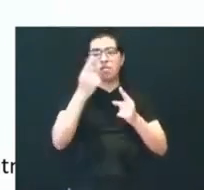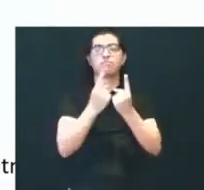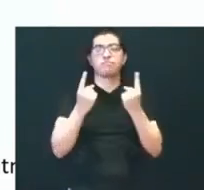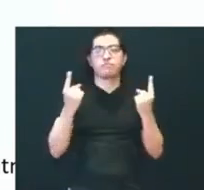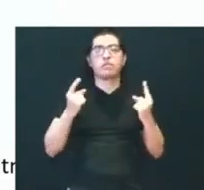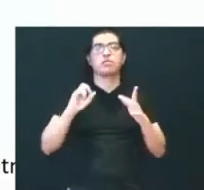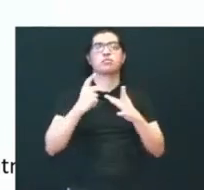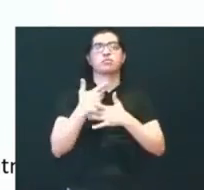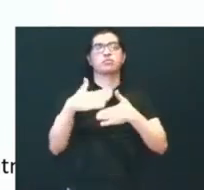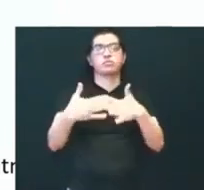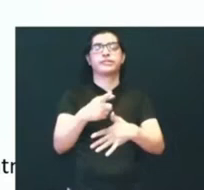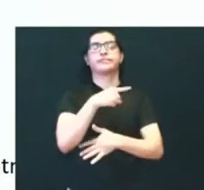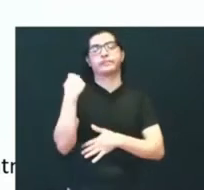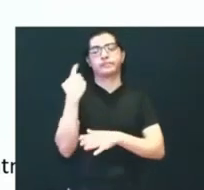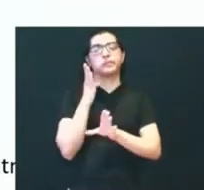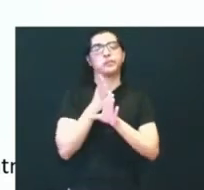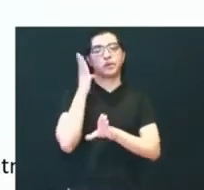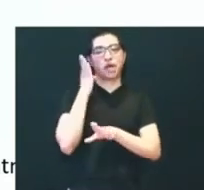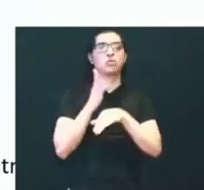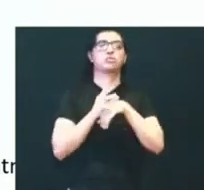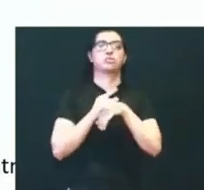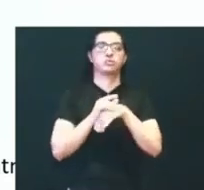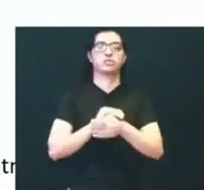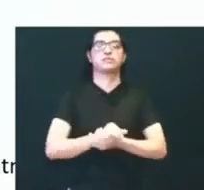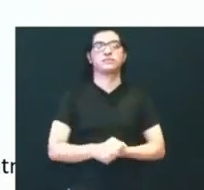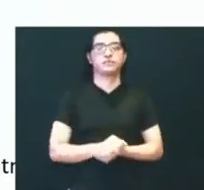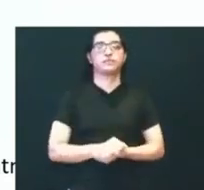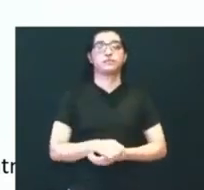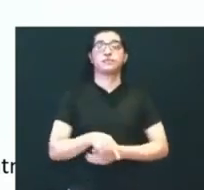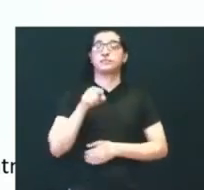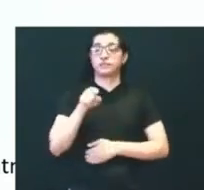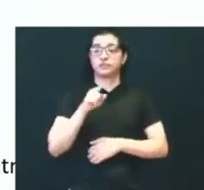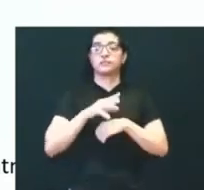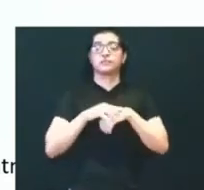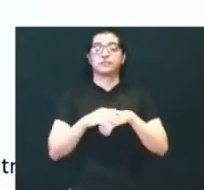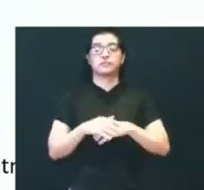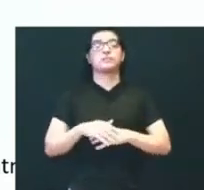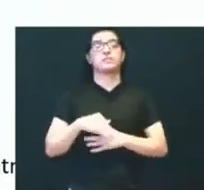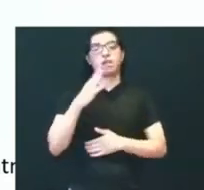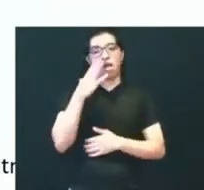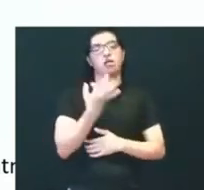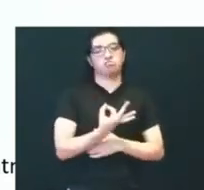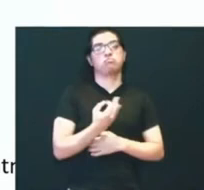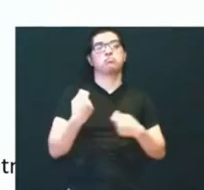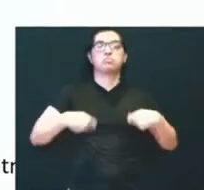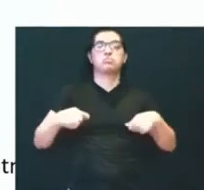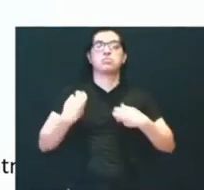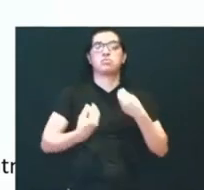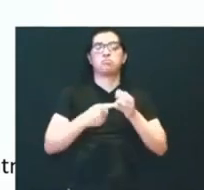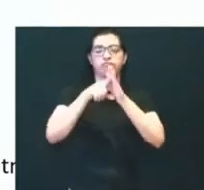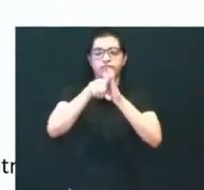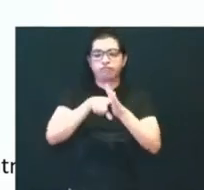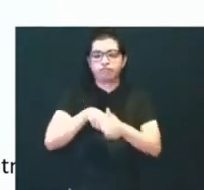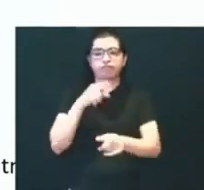falecer por causa da doença. Então, ainda é uma doença que requer uma atenção, que o